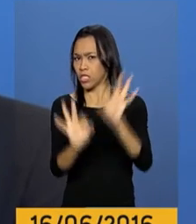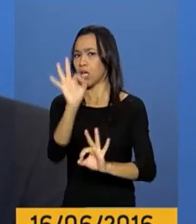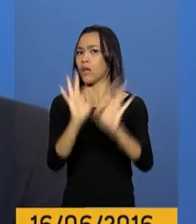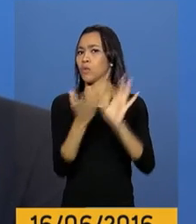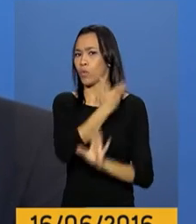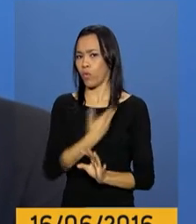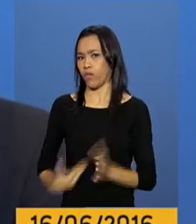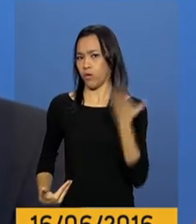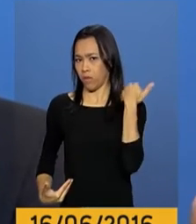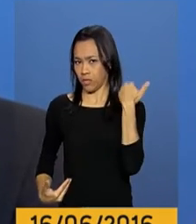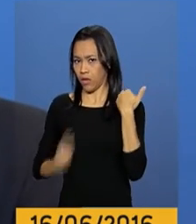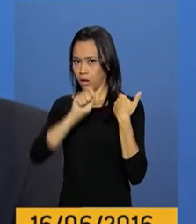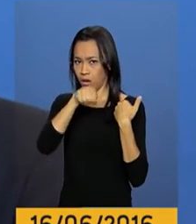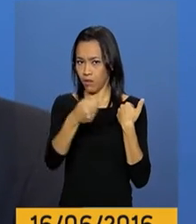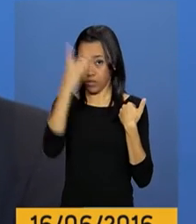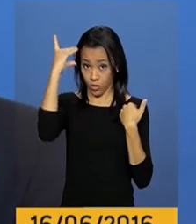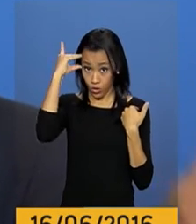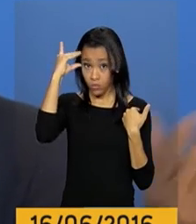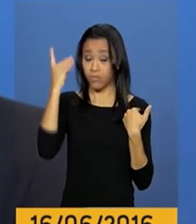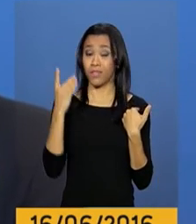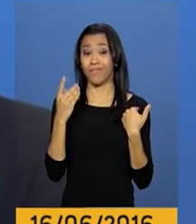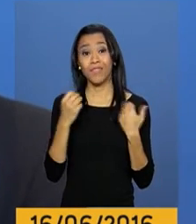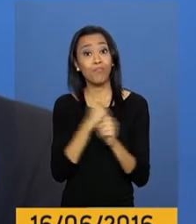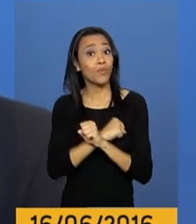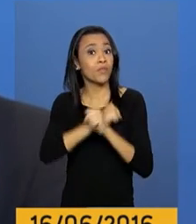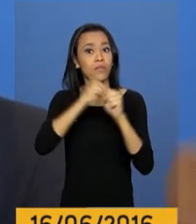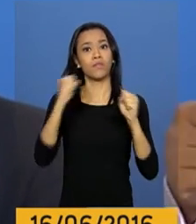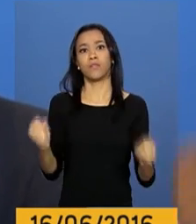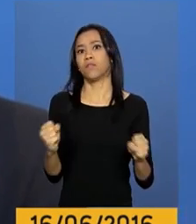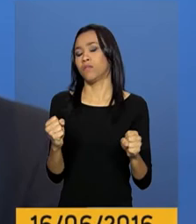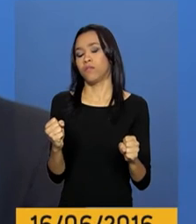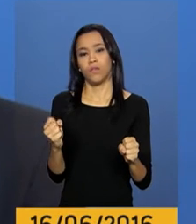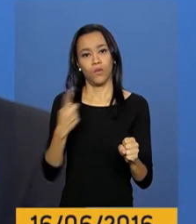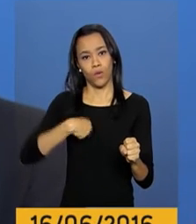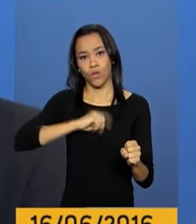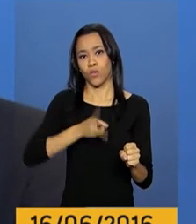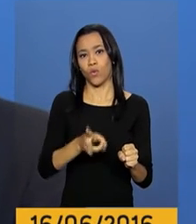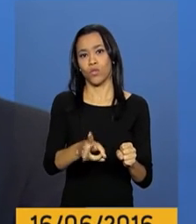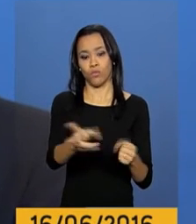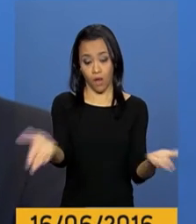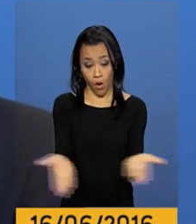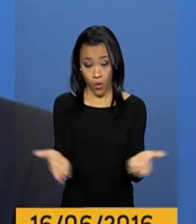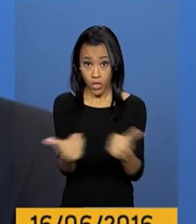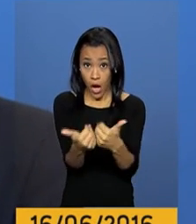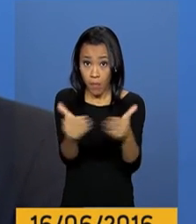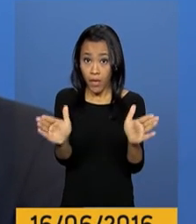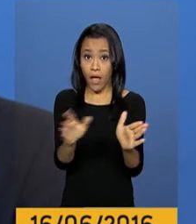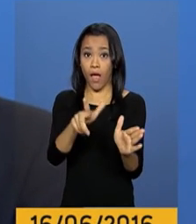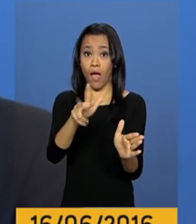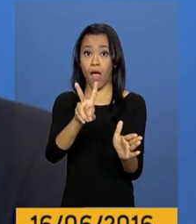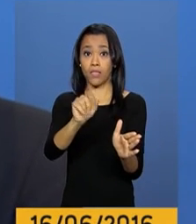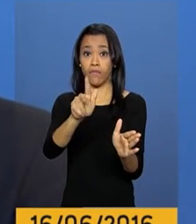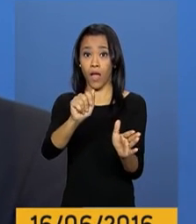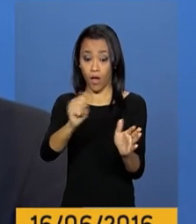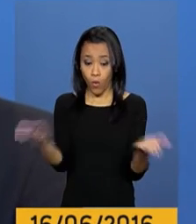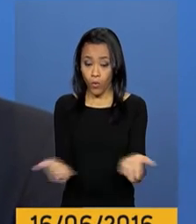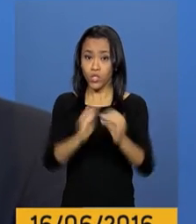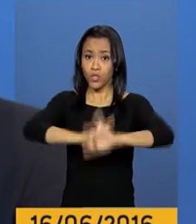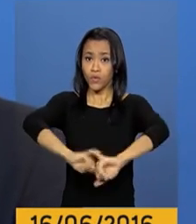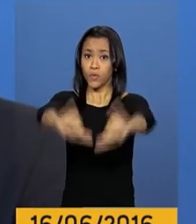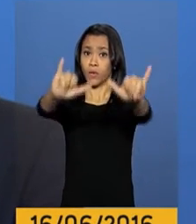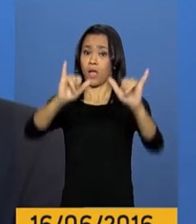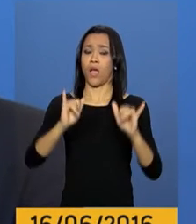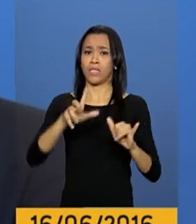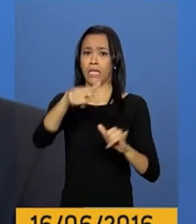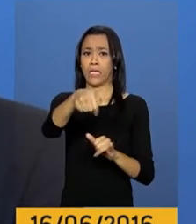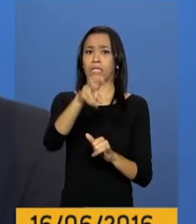seria impossível nós disponibilizarmos hoje as vagas que estão sendo disponibilizadas,